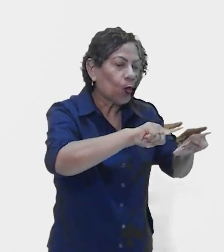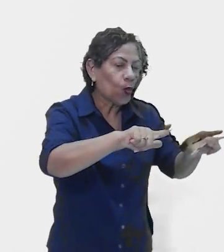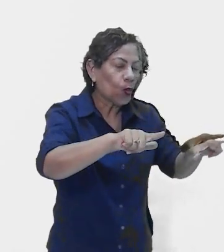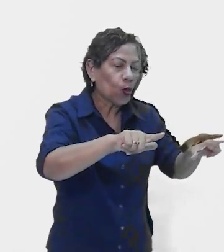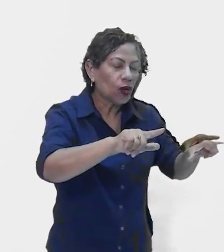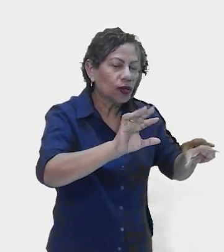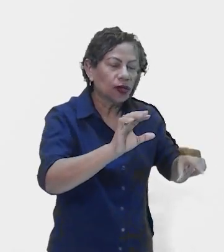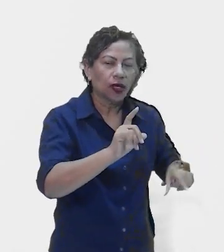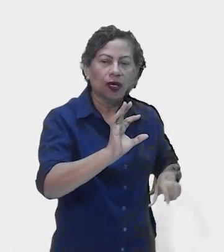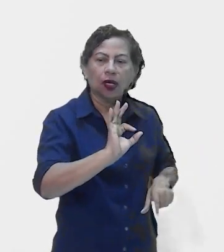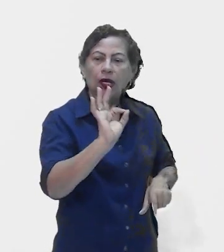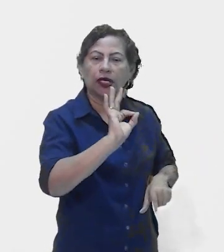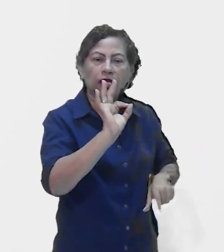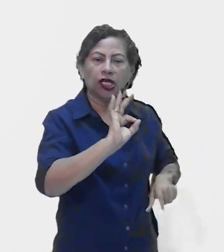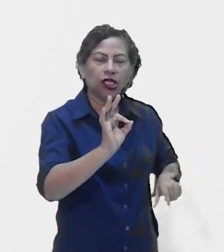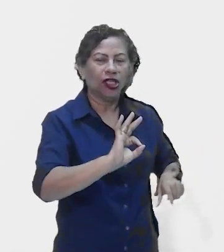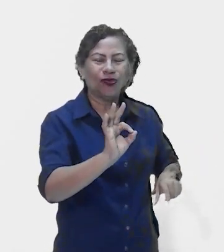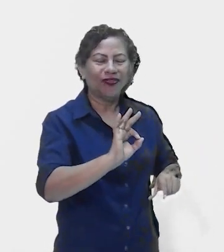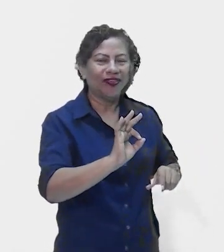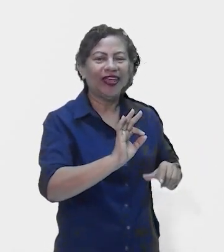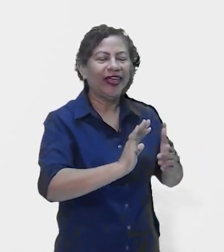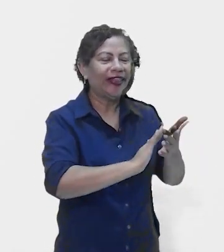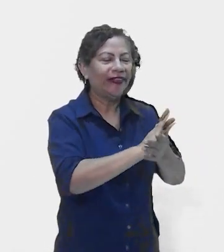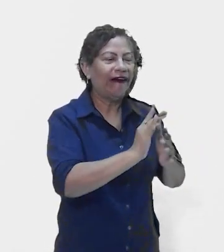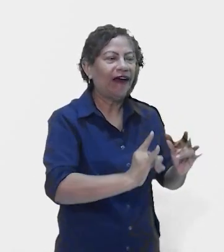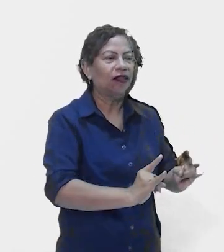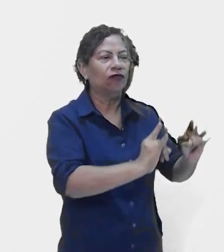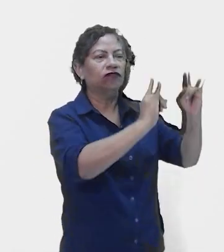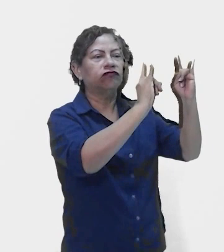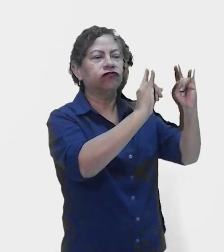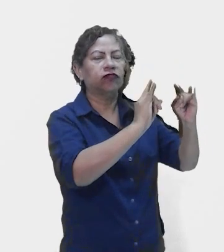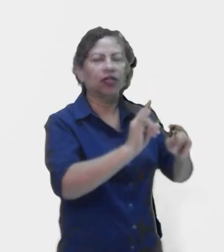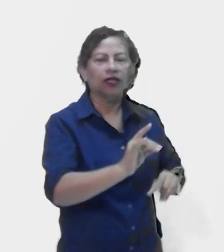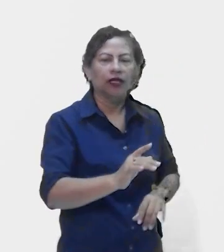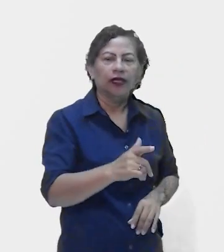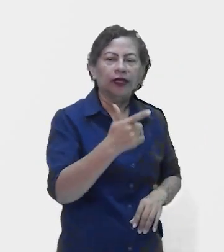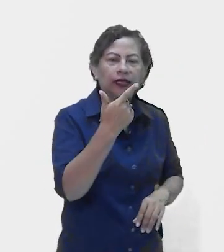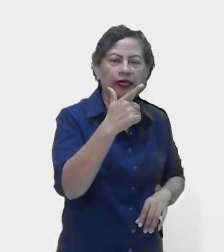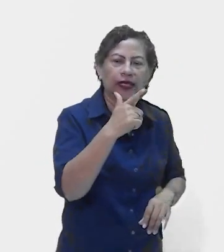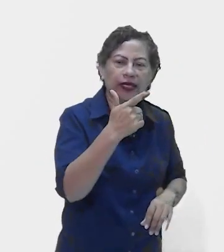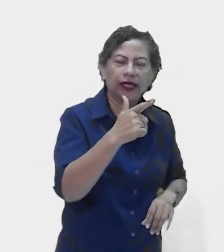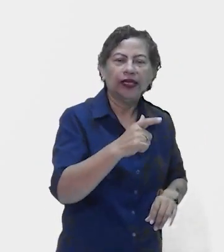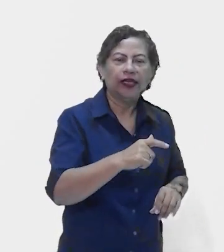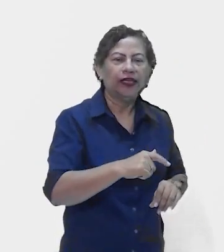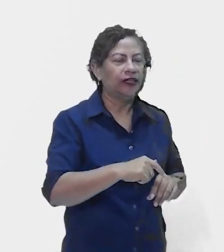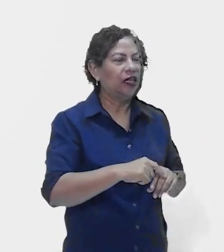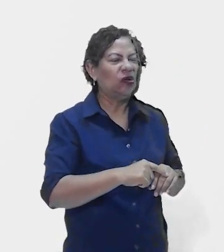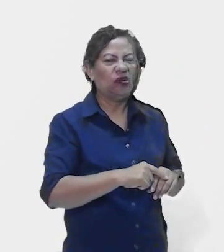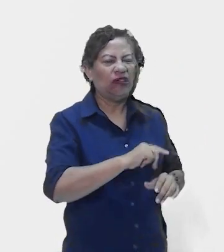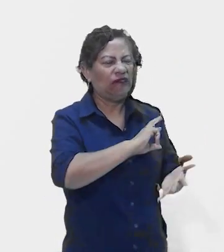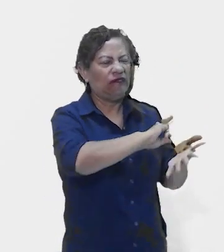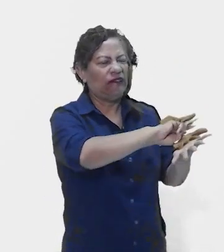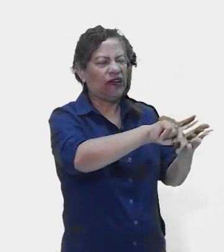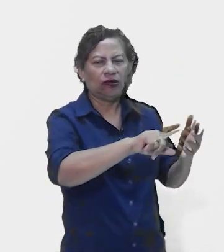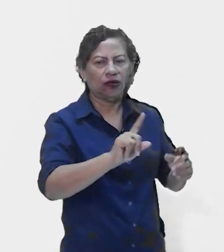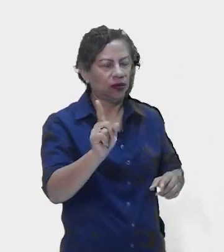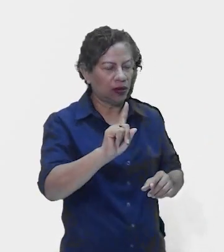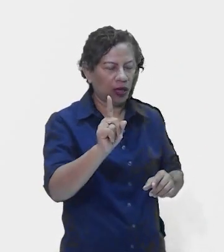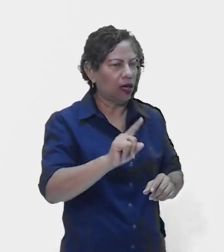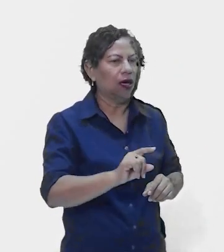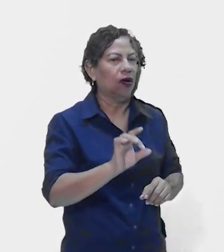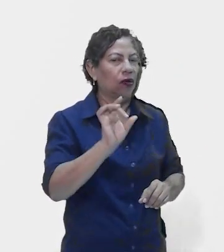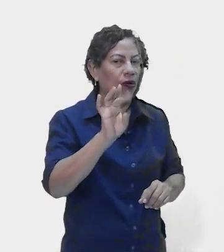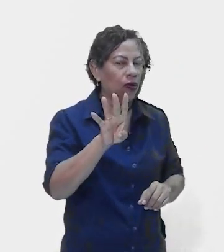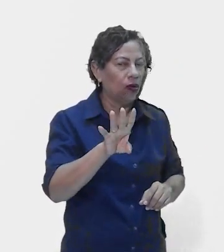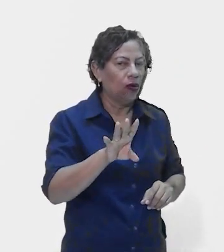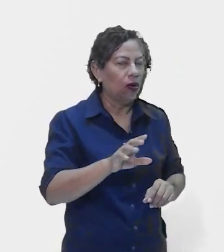não possuem cidades e nem adensamento populacional grande, tudo bem? E o que marca a atividade produtiva